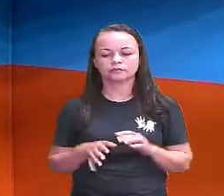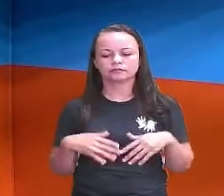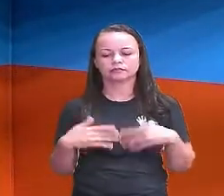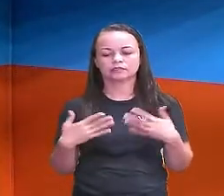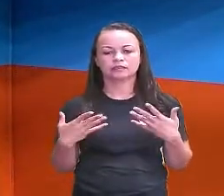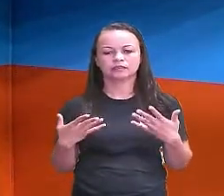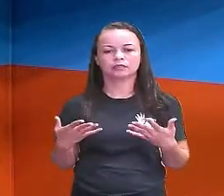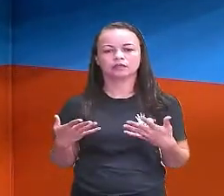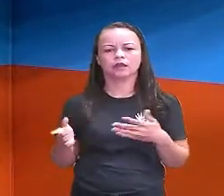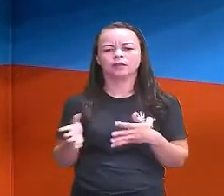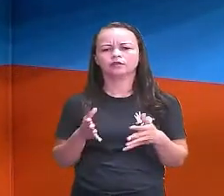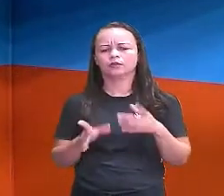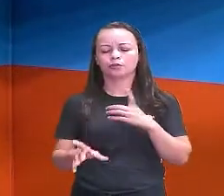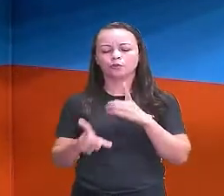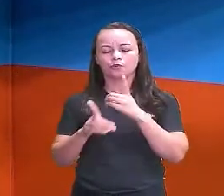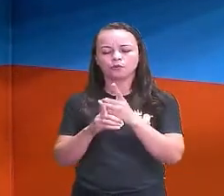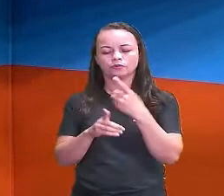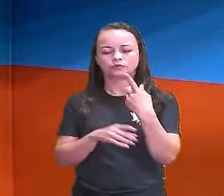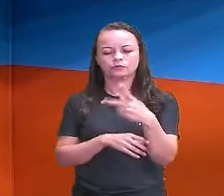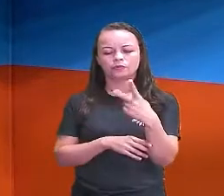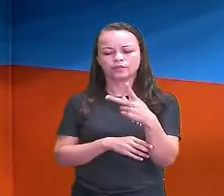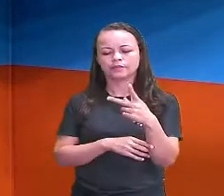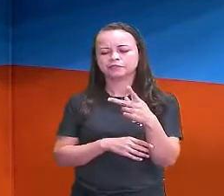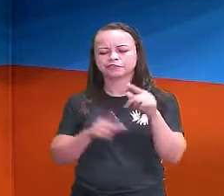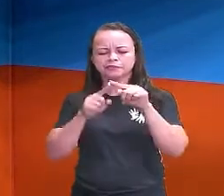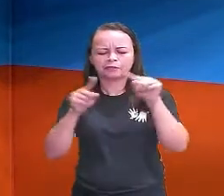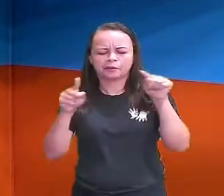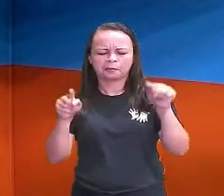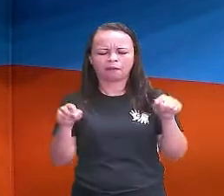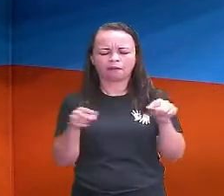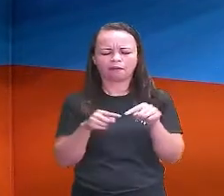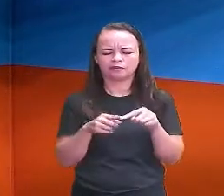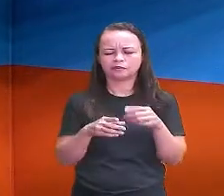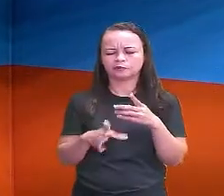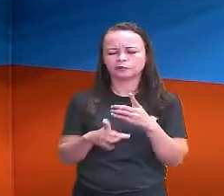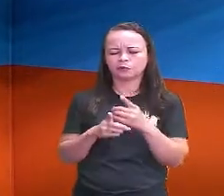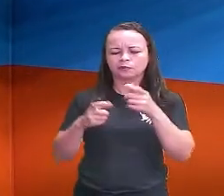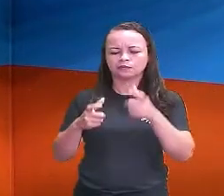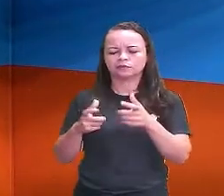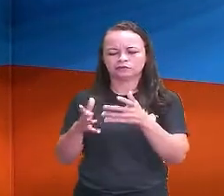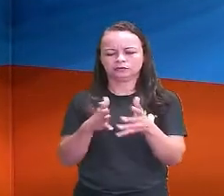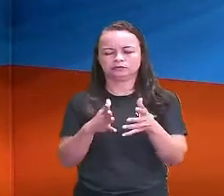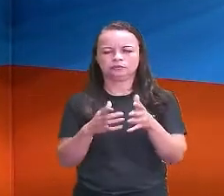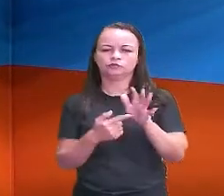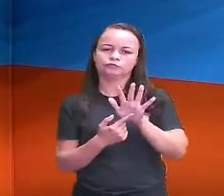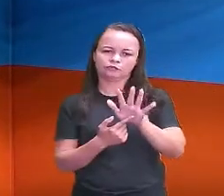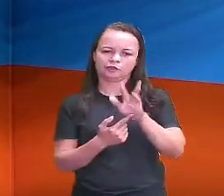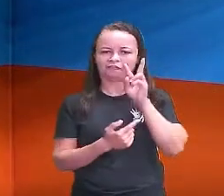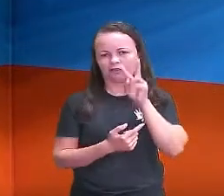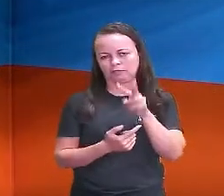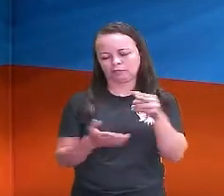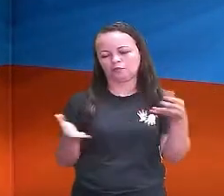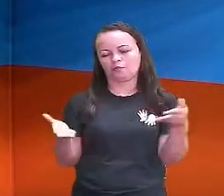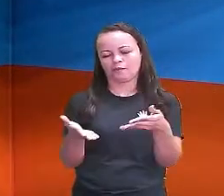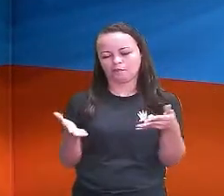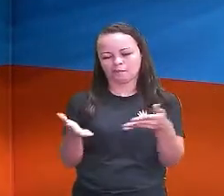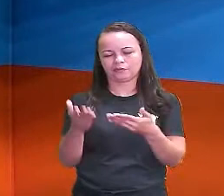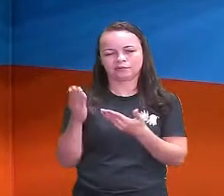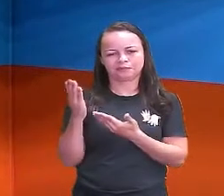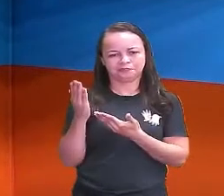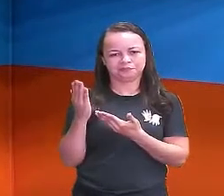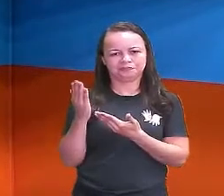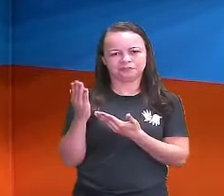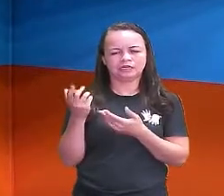onde é que eu encontro o trapézio? Professora, eu nunca vi essa figura por aí. Pois está vendo agora. Lembra, a gente só